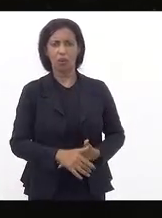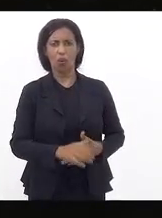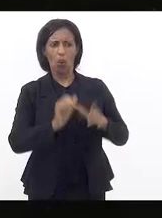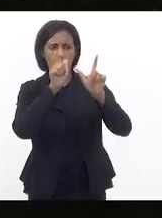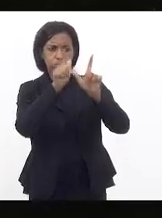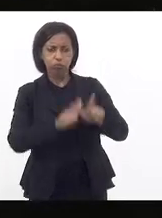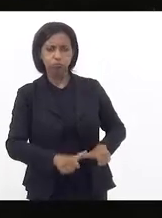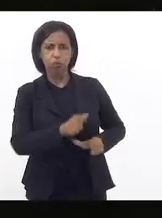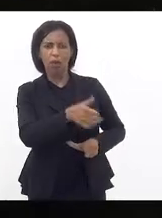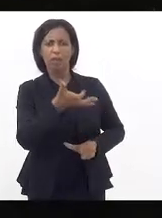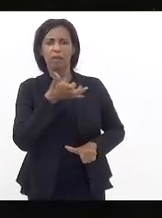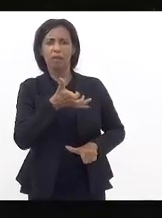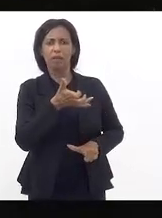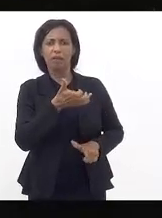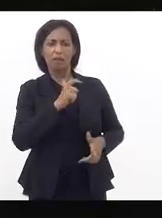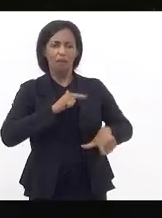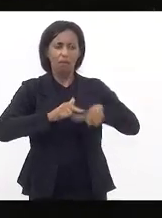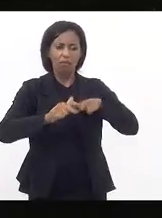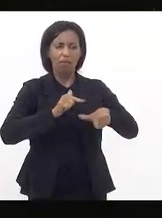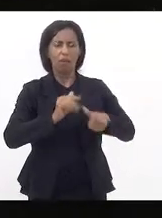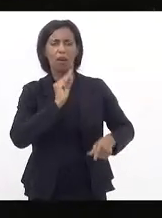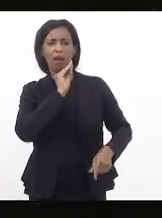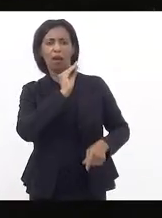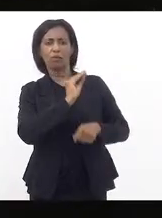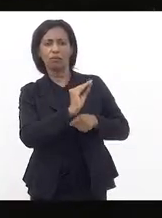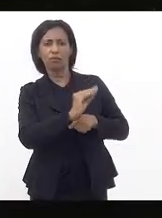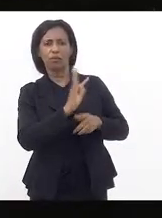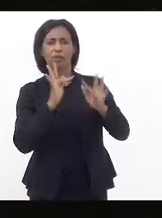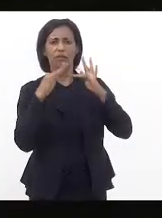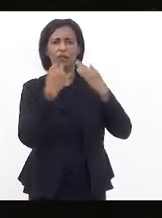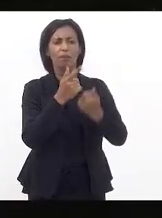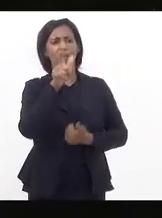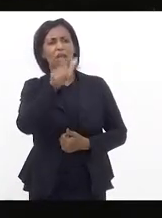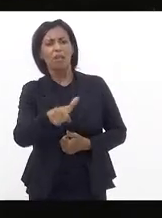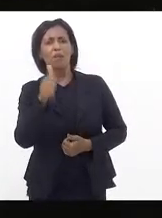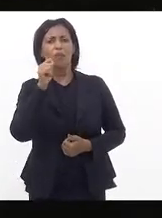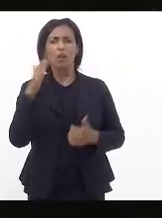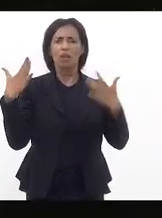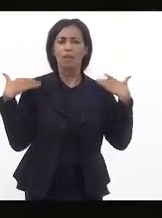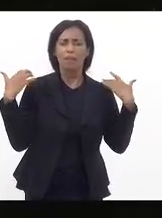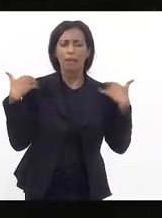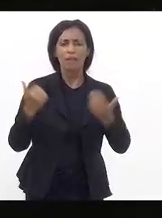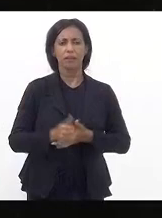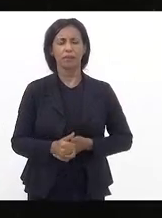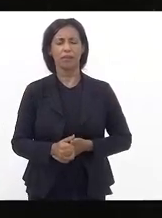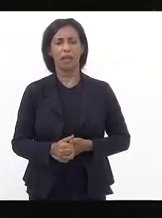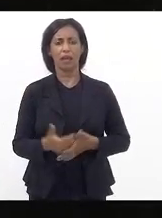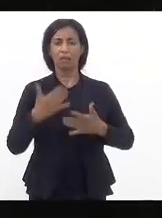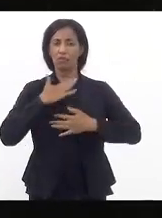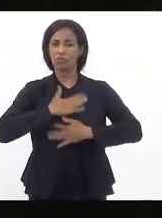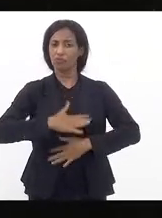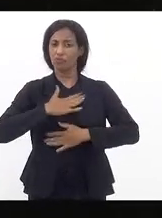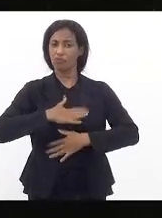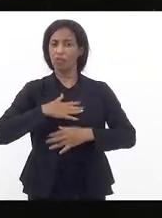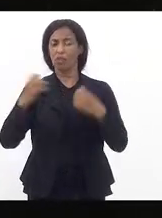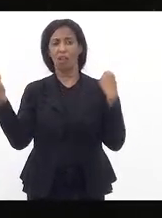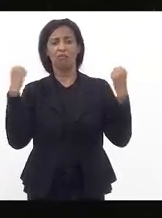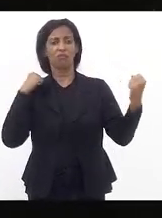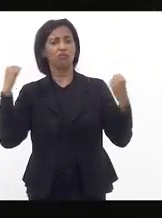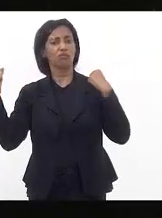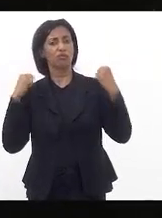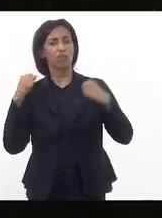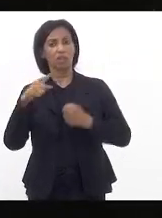honesto que quer levar o sustento para sua casa e a senhora que quer ir passear fiquei descansar que cair na